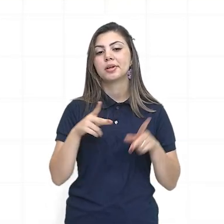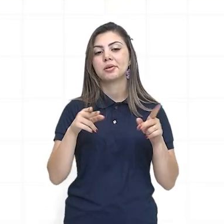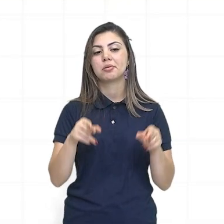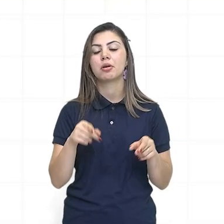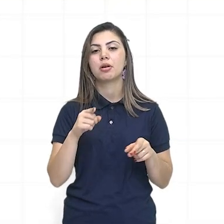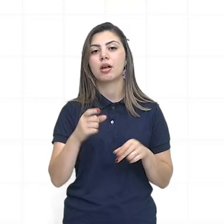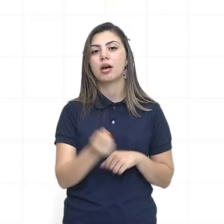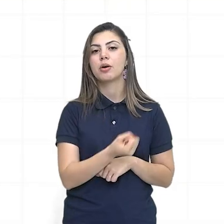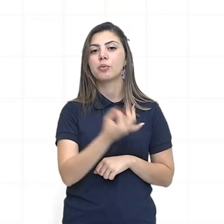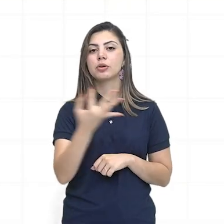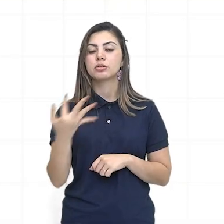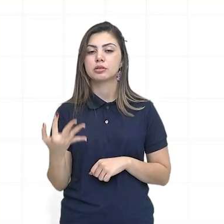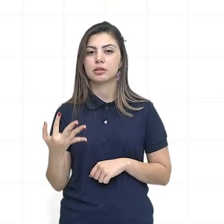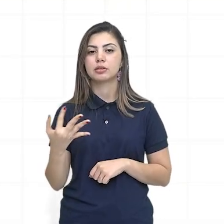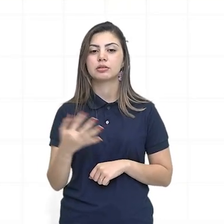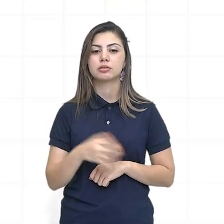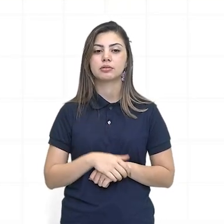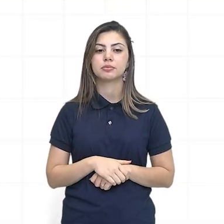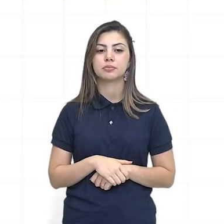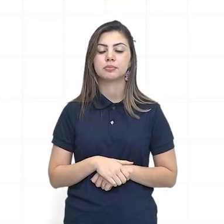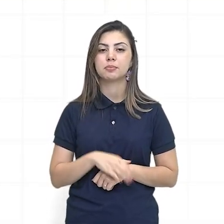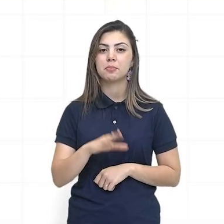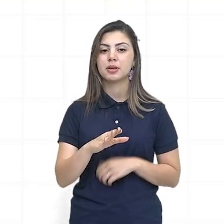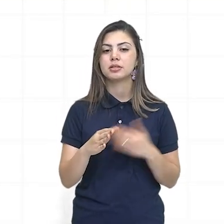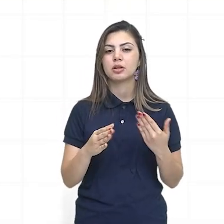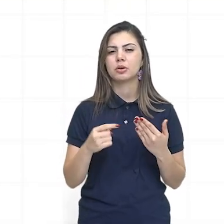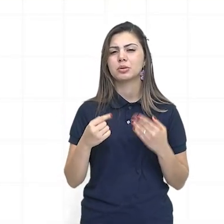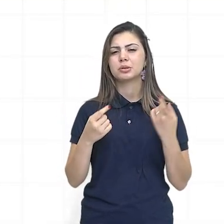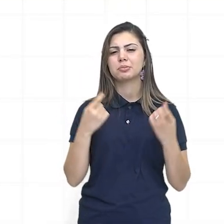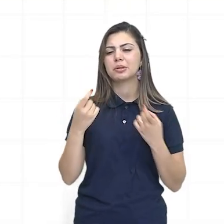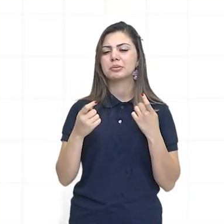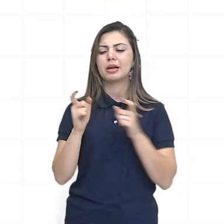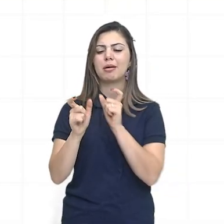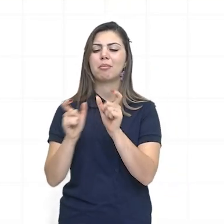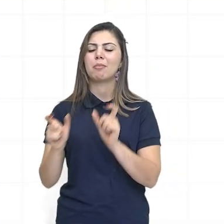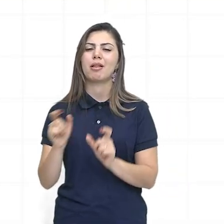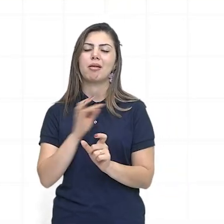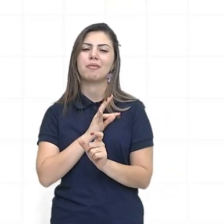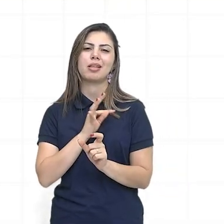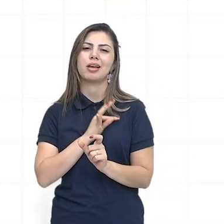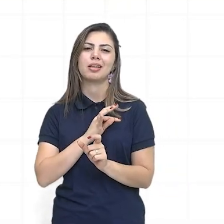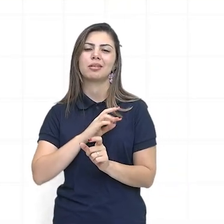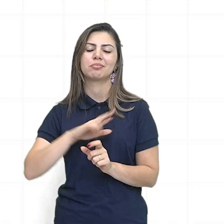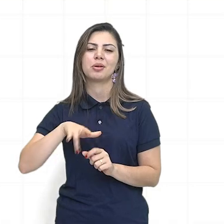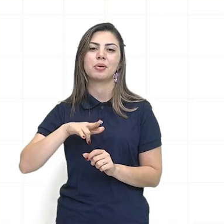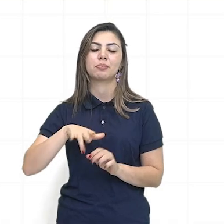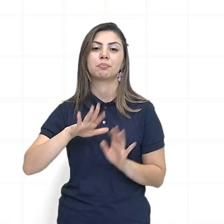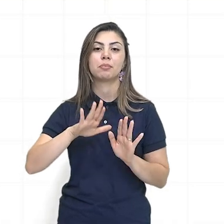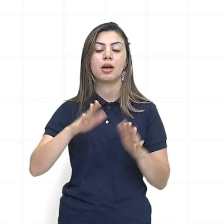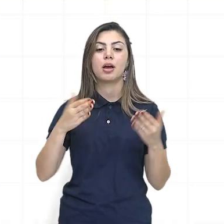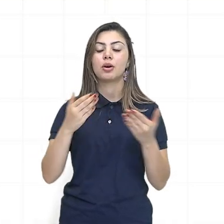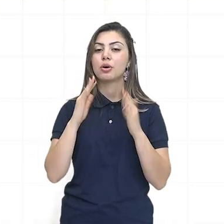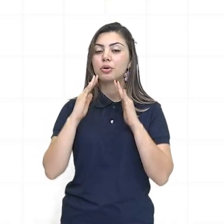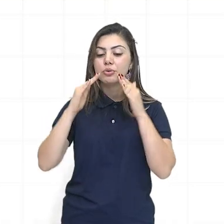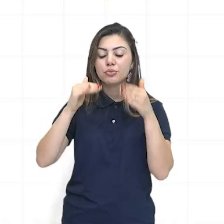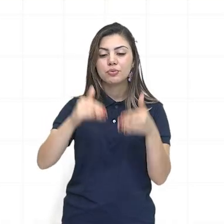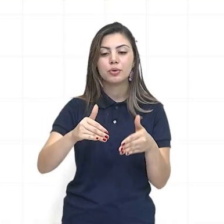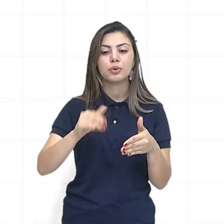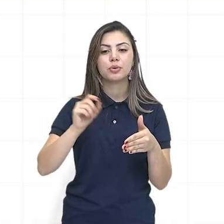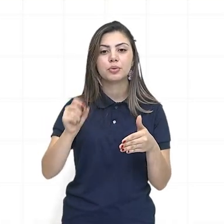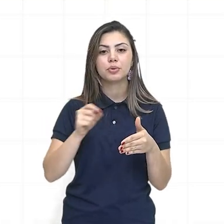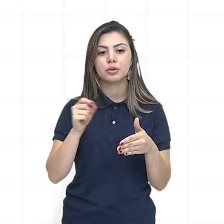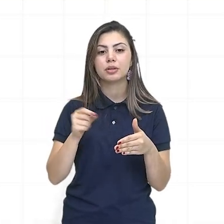de fenômenos que ele possui. Nesse caso aqui, a gente não vai se preocupar muito com esses termos técnicos, não. Vamos nos